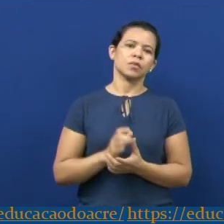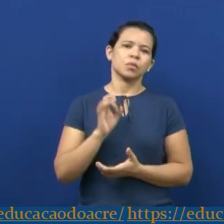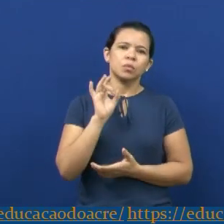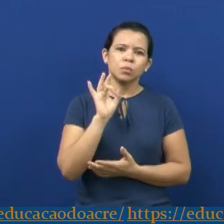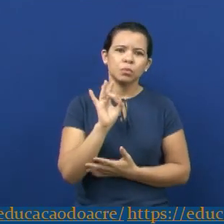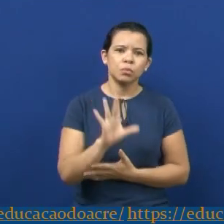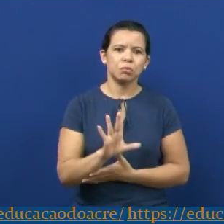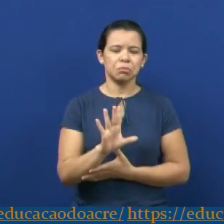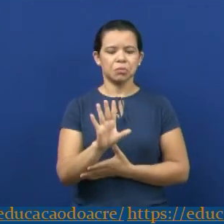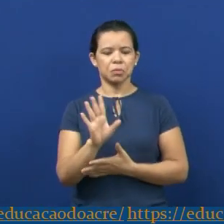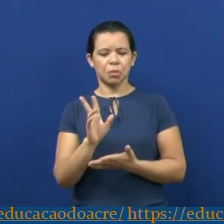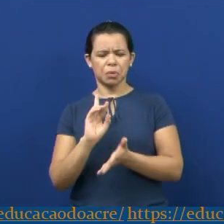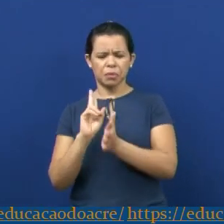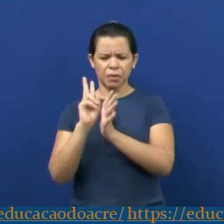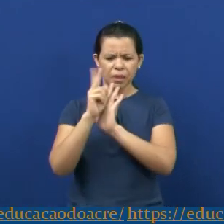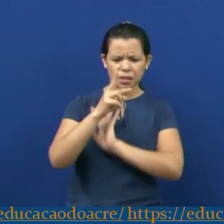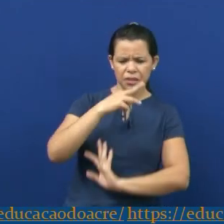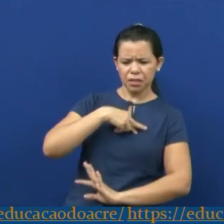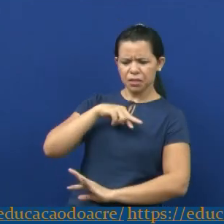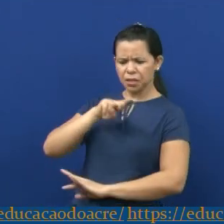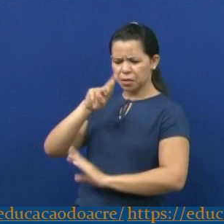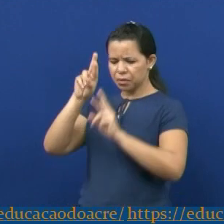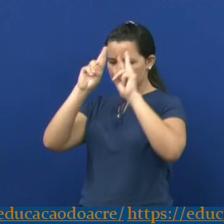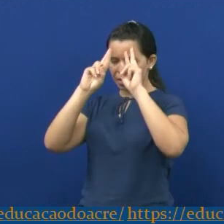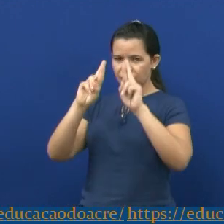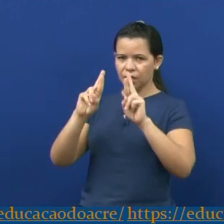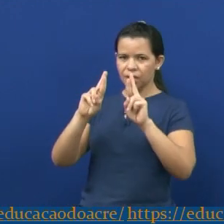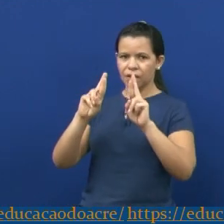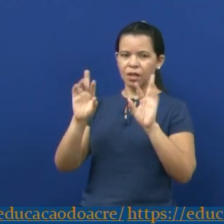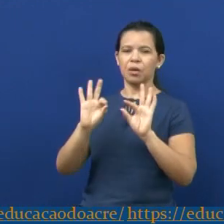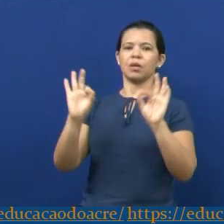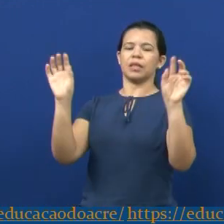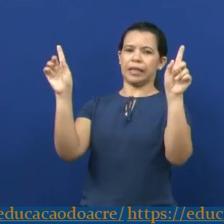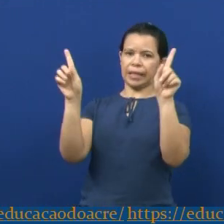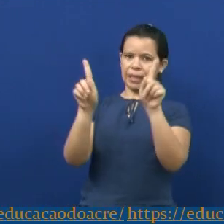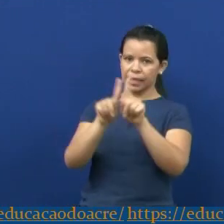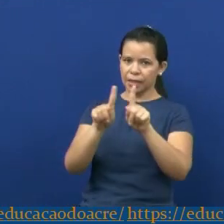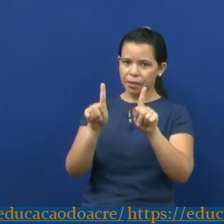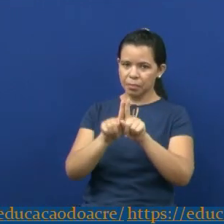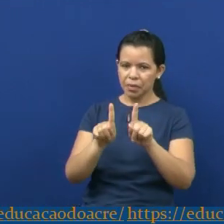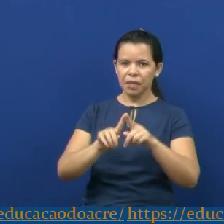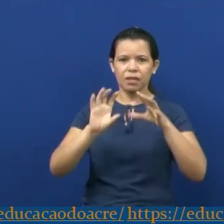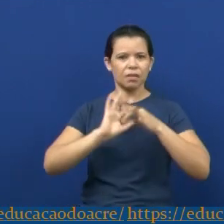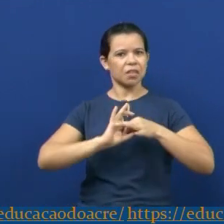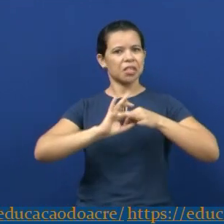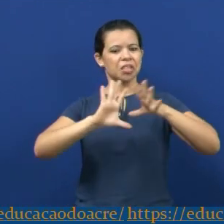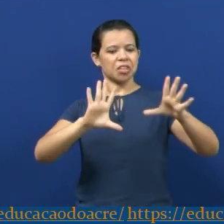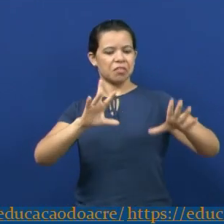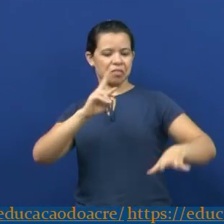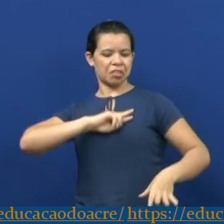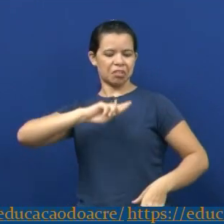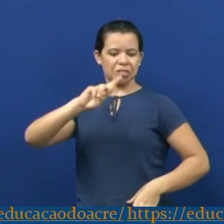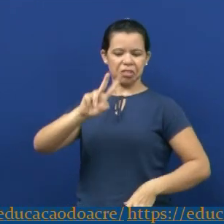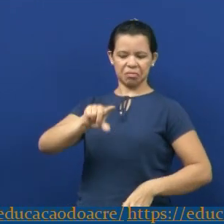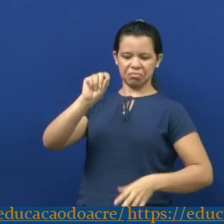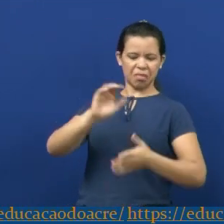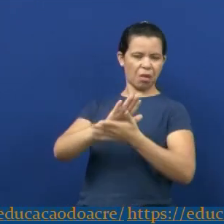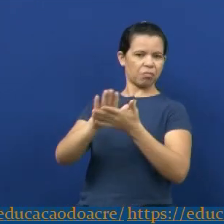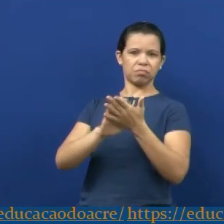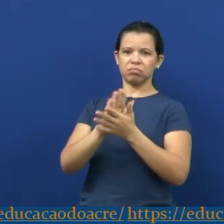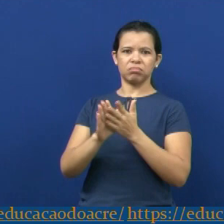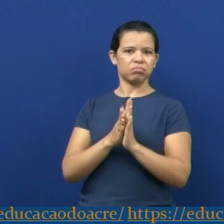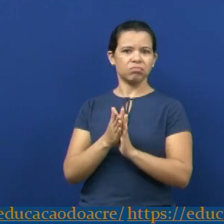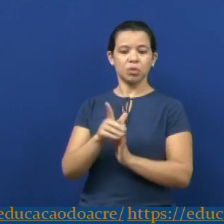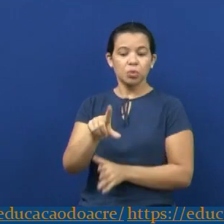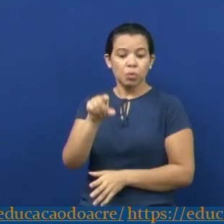ser respeitada, mas também a liberdade de não acreditar em nenhuma religião e se guiar por uma filosofia de vida